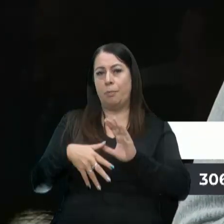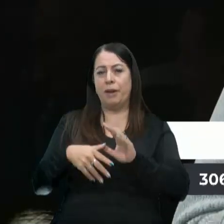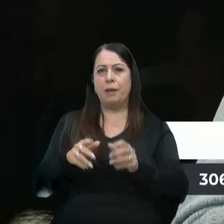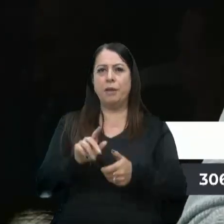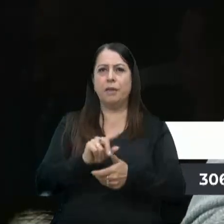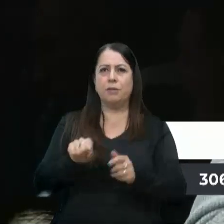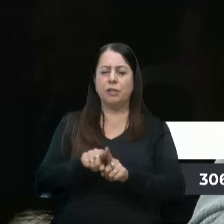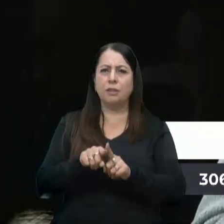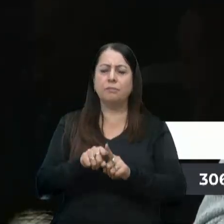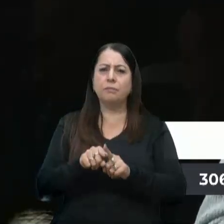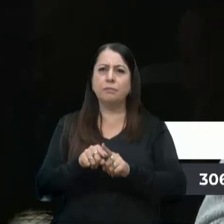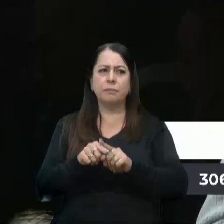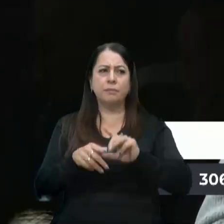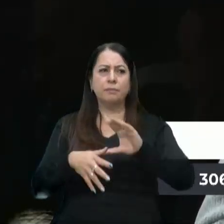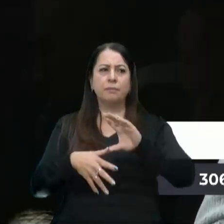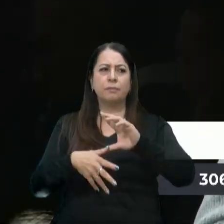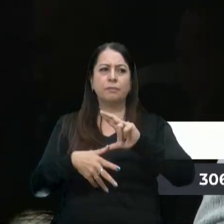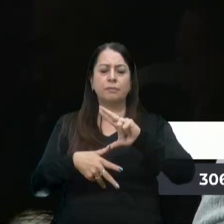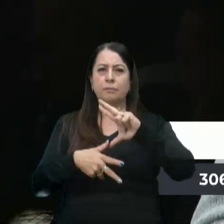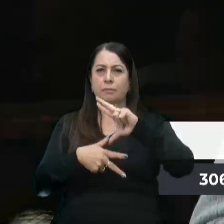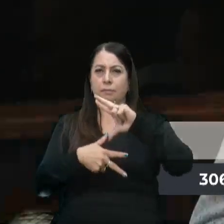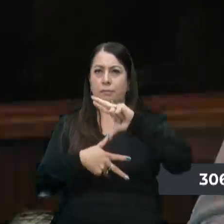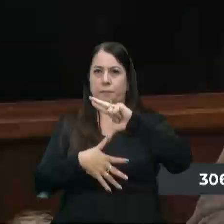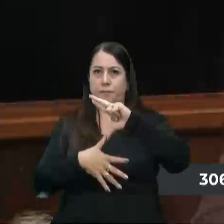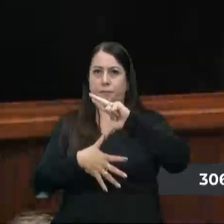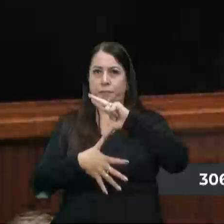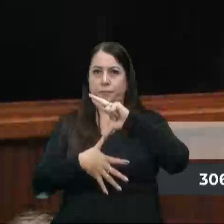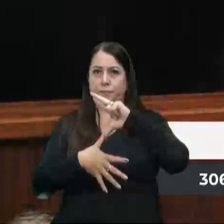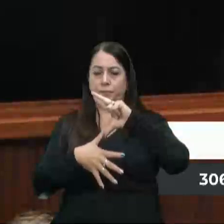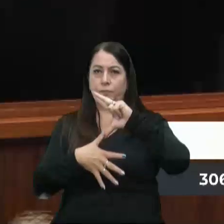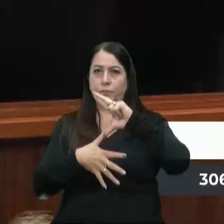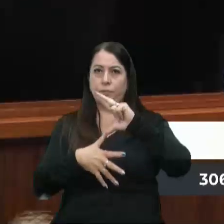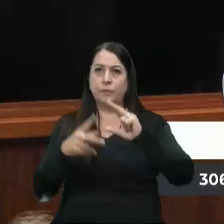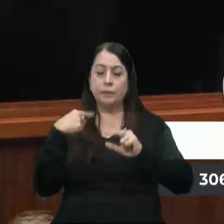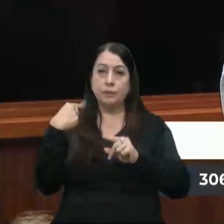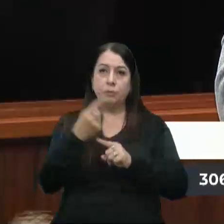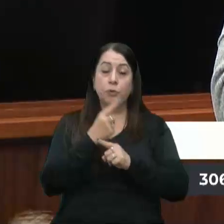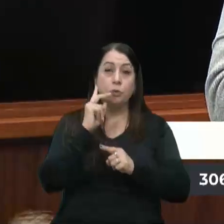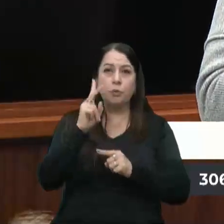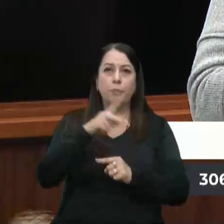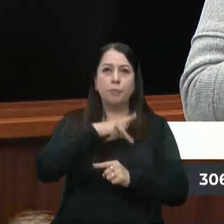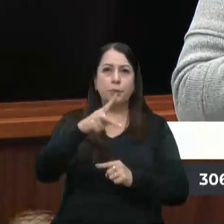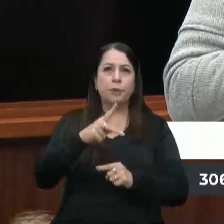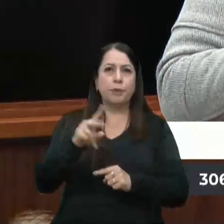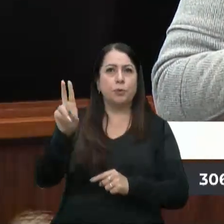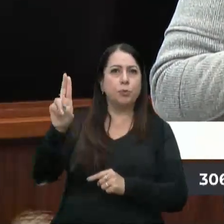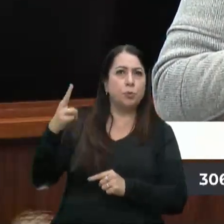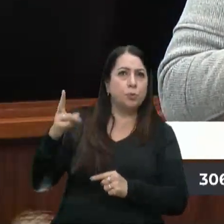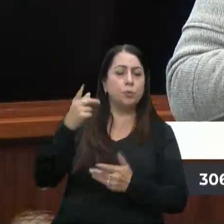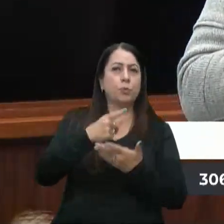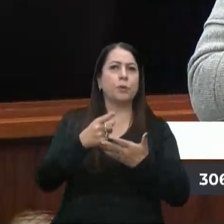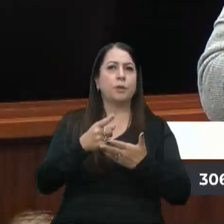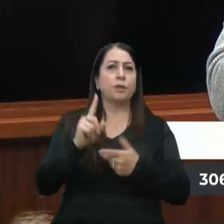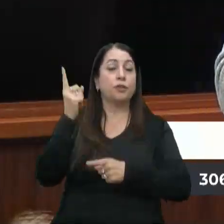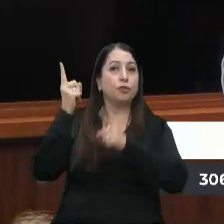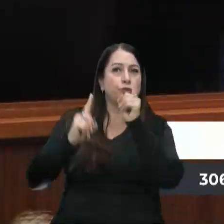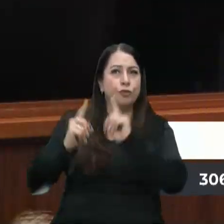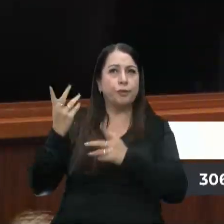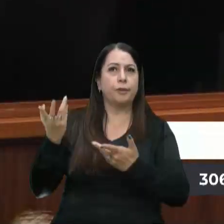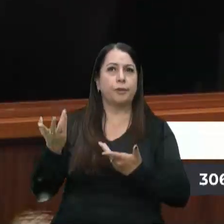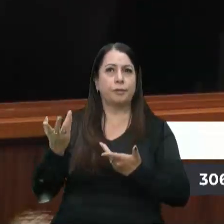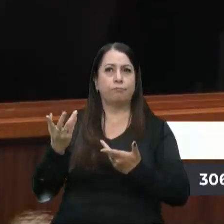então uma coisa é história de países que não é por causa de um presidente de outro argentino Uruguai Chile